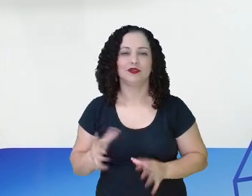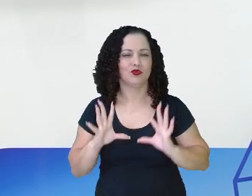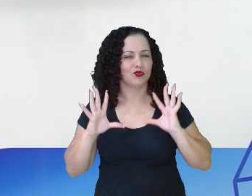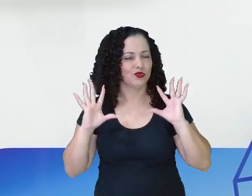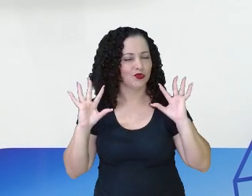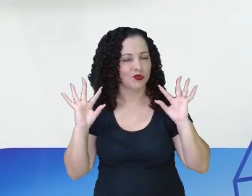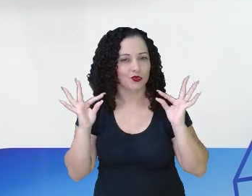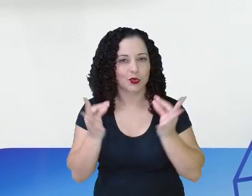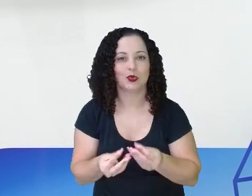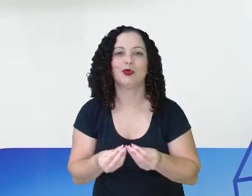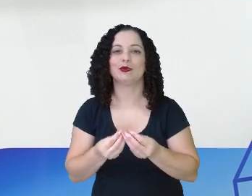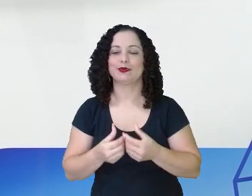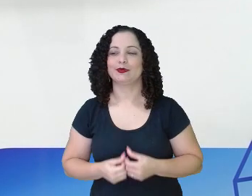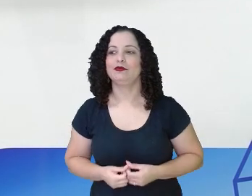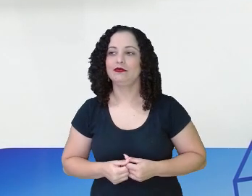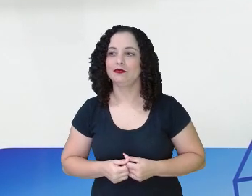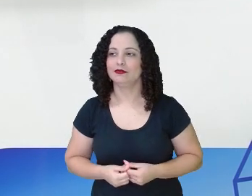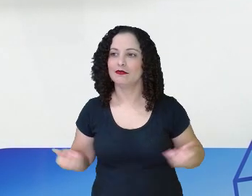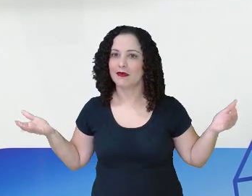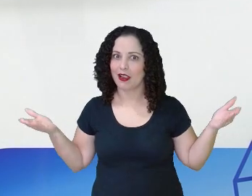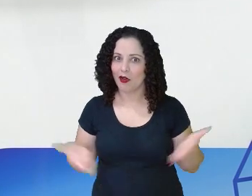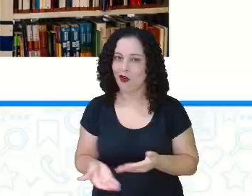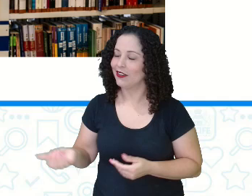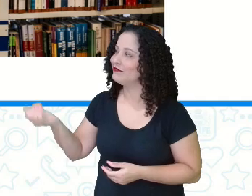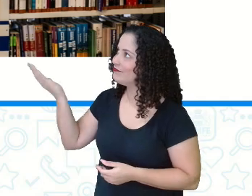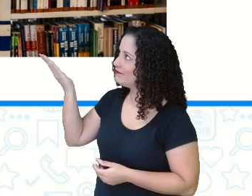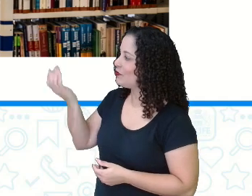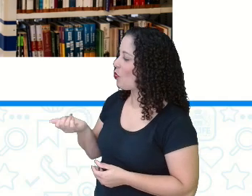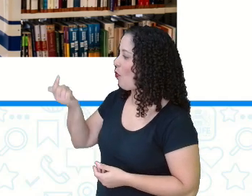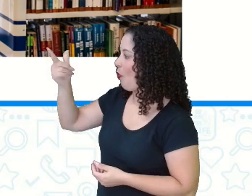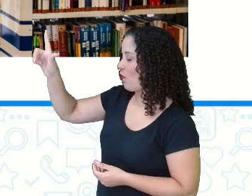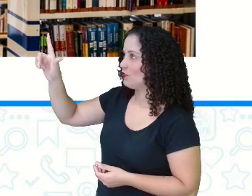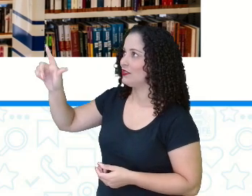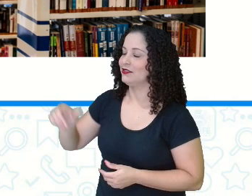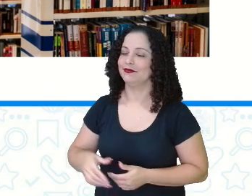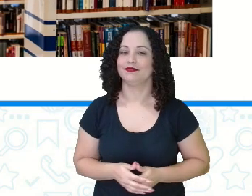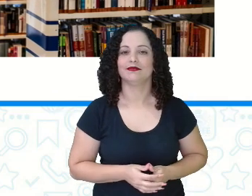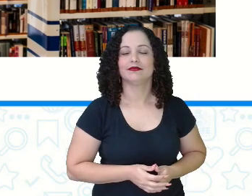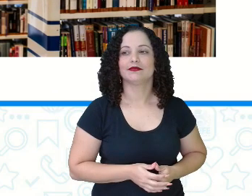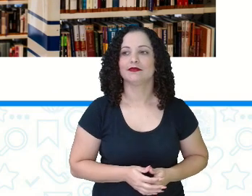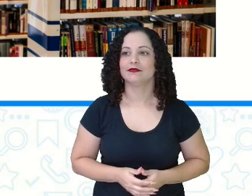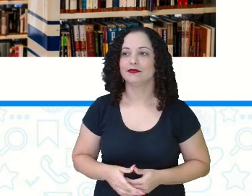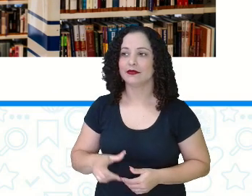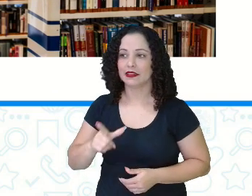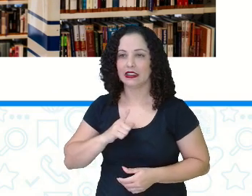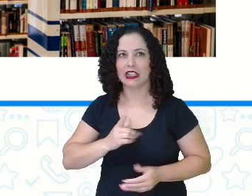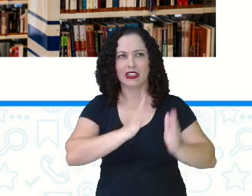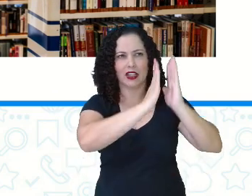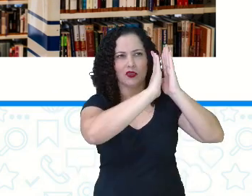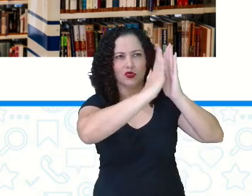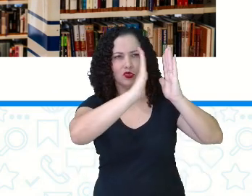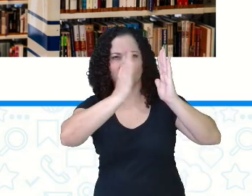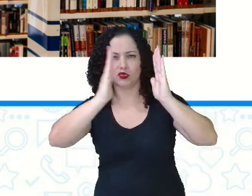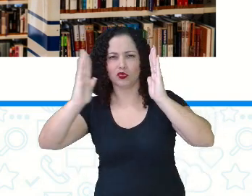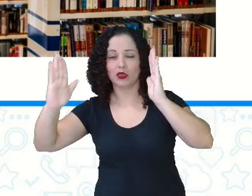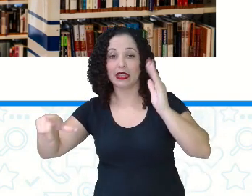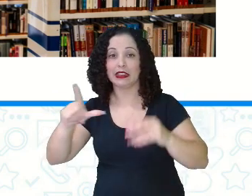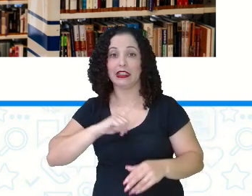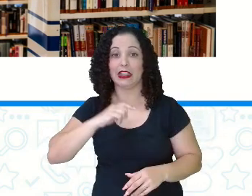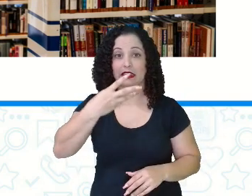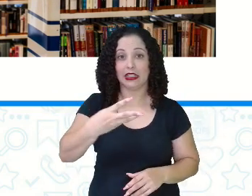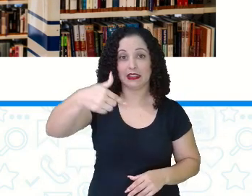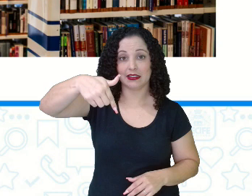operações. Eu tenho mais? Será que eu tenho mais? Tenho mais. Em uma estante, havia